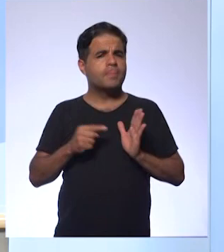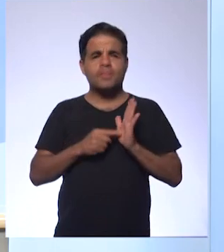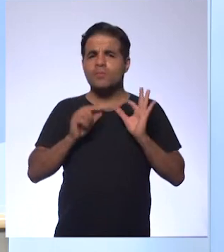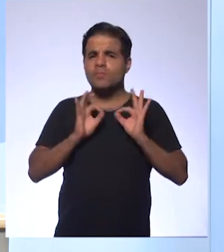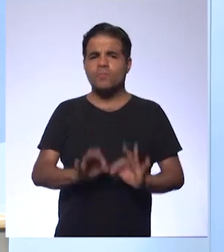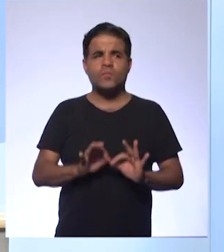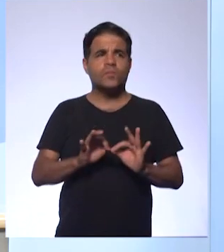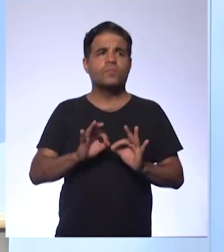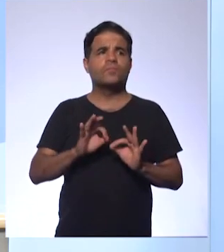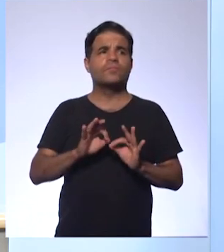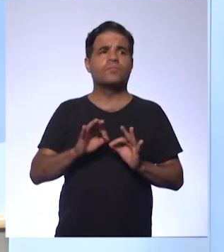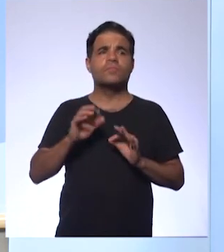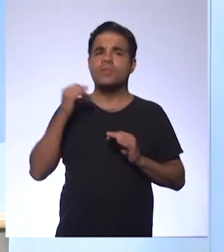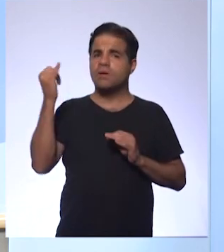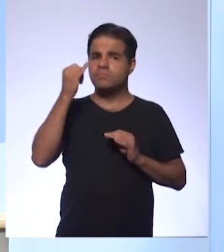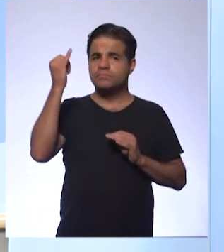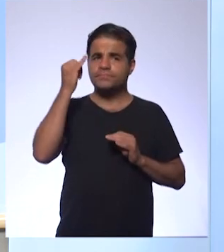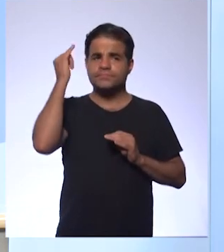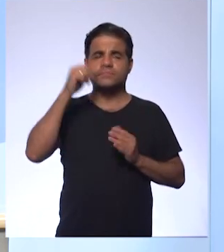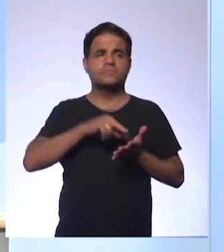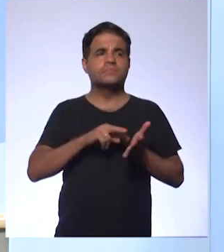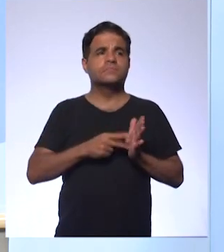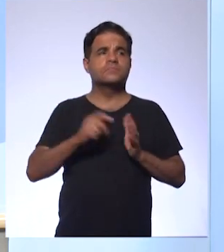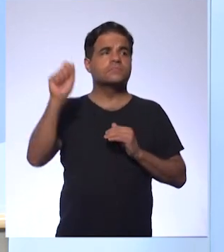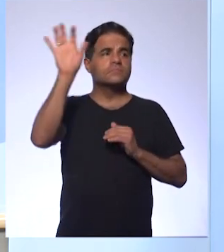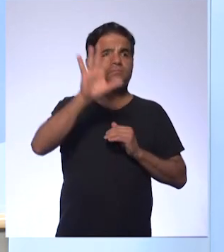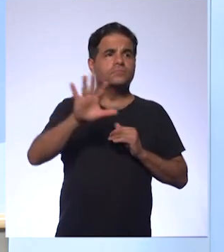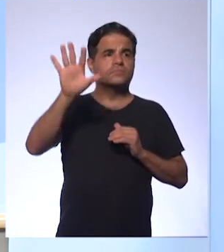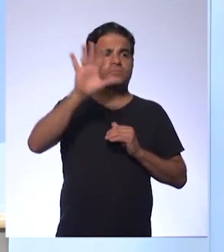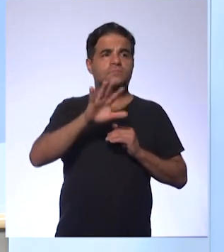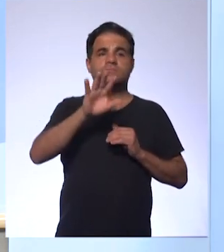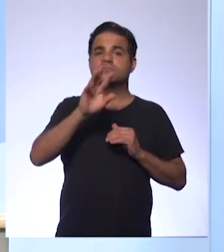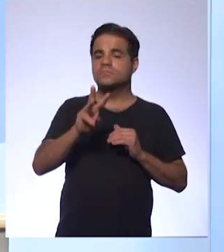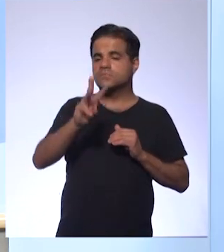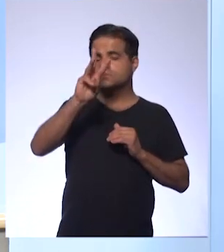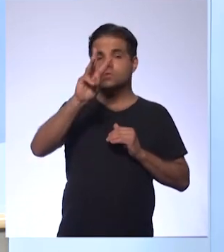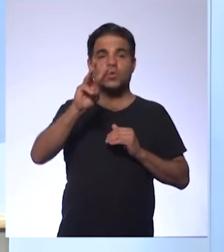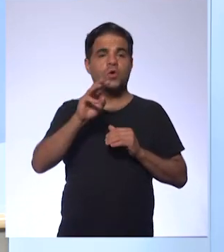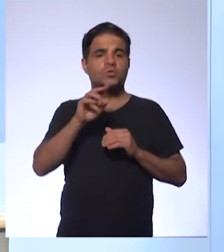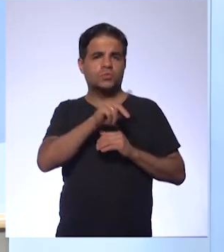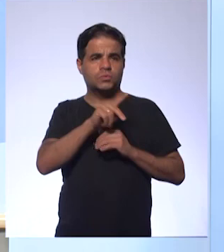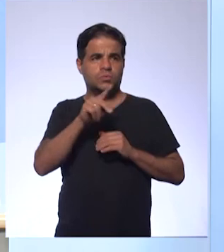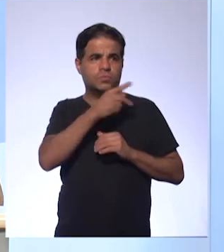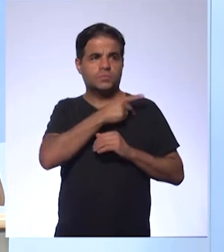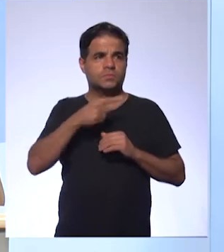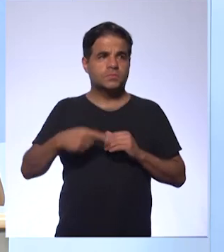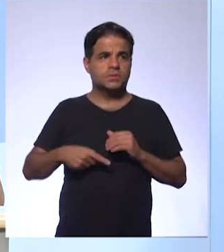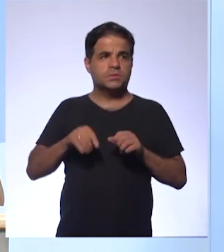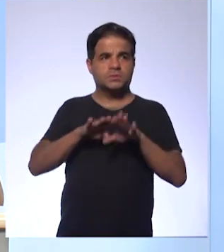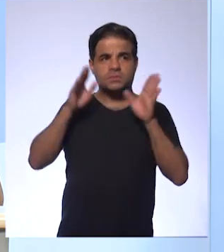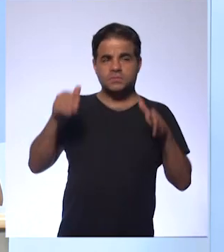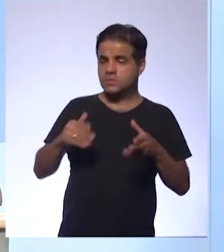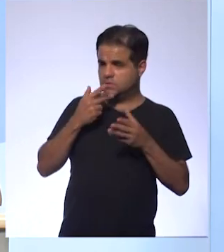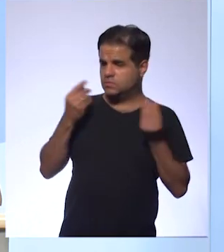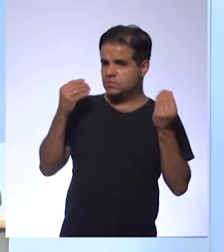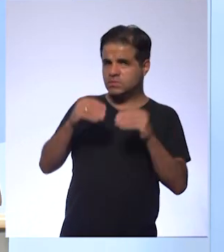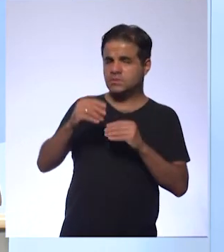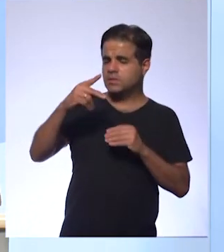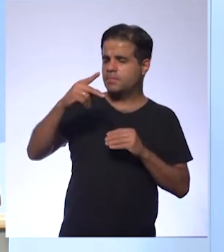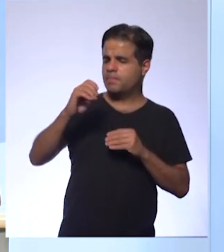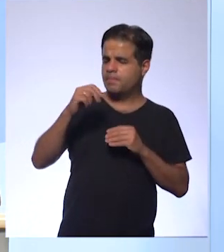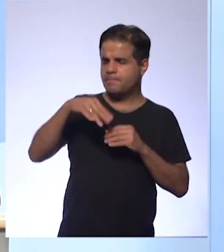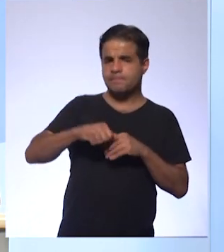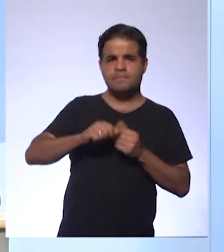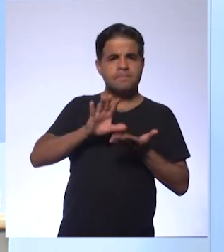detalhe significativo da imagem de George Washington, que é a pena na mesa. E ele coloca aqui, pena na mesa